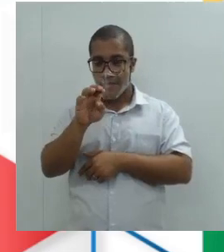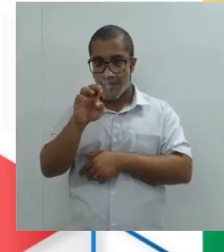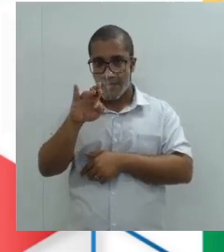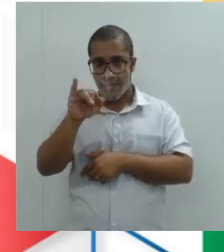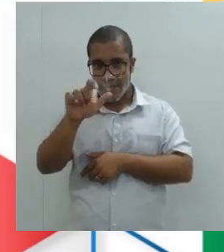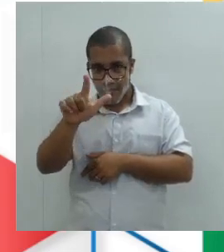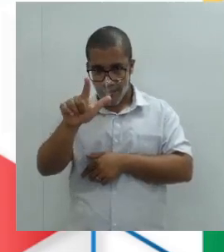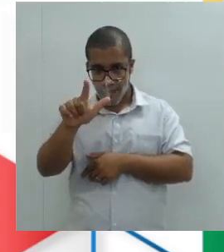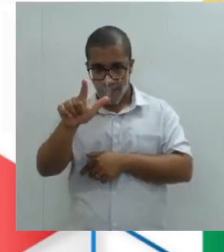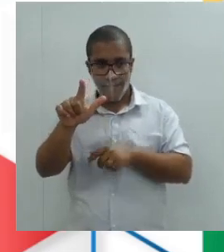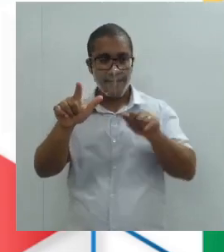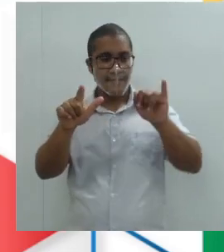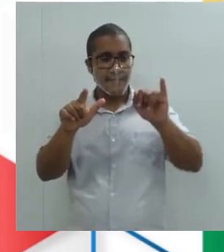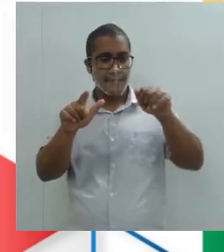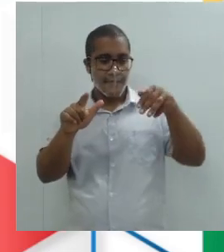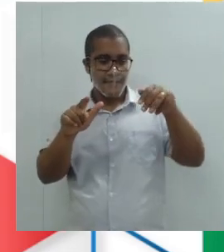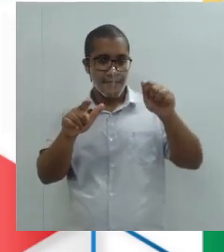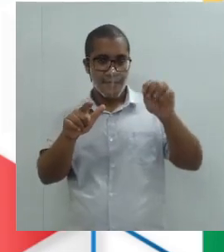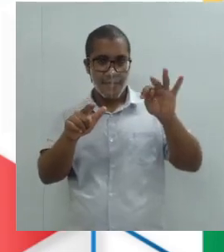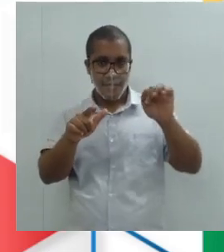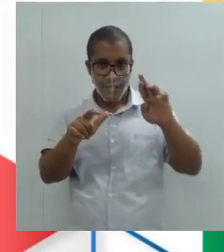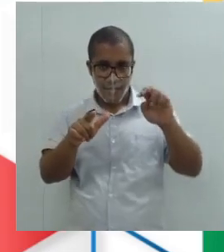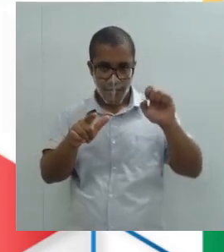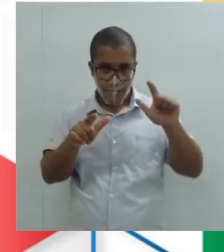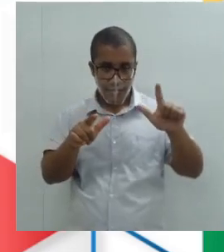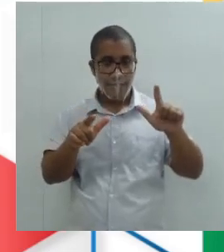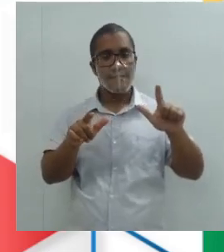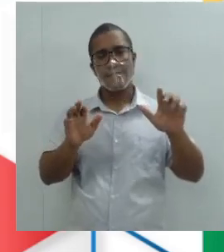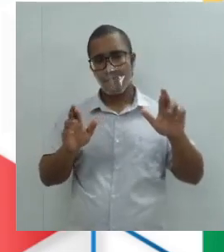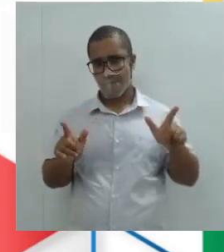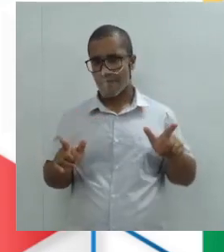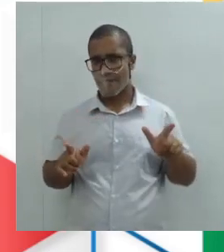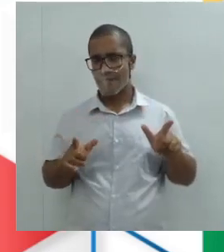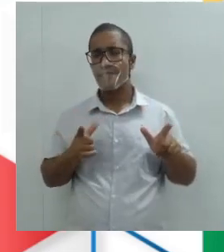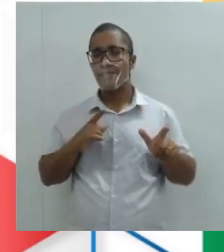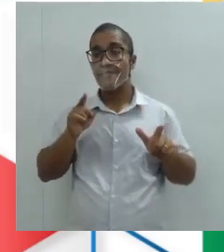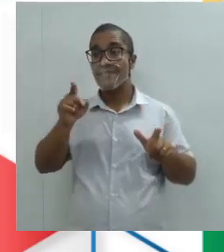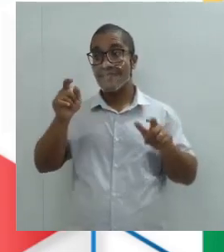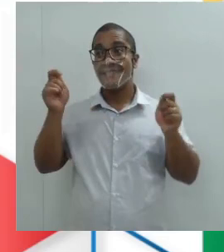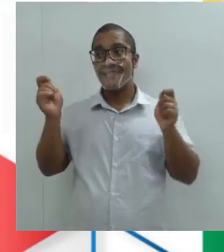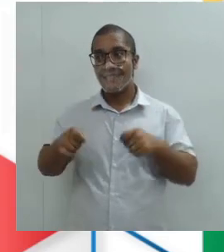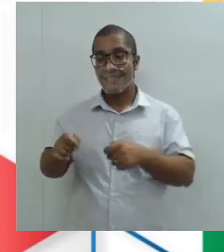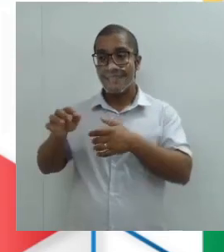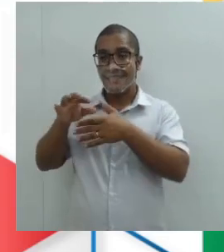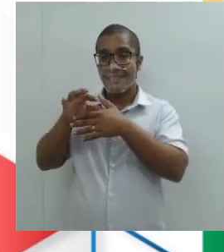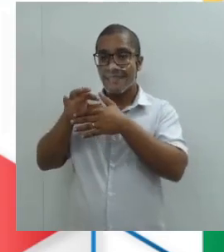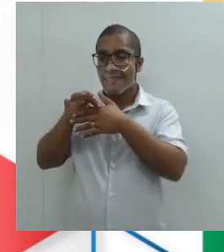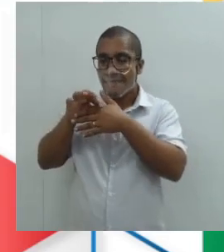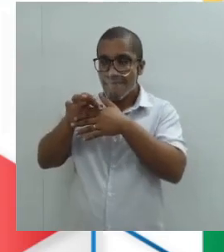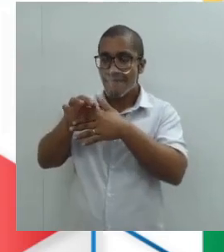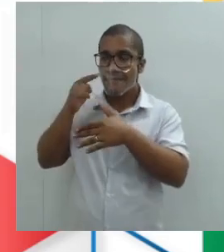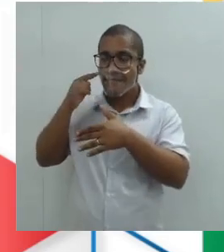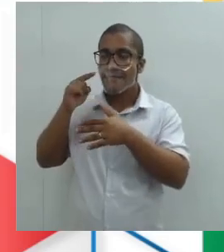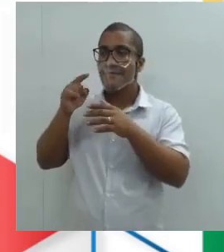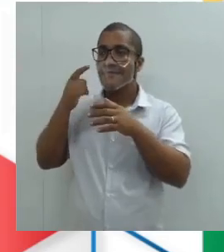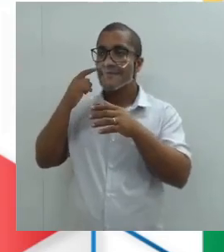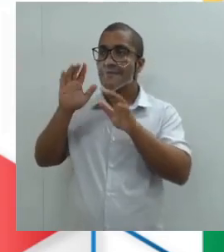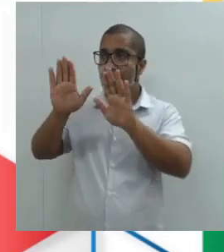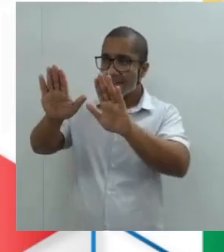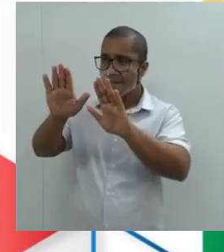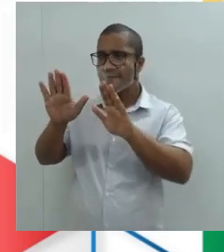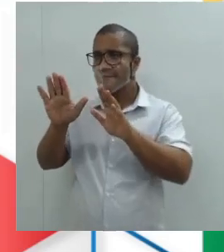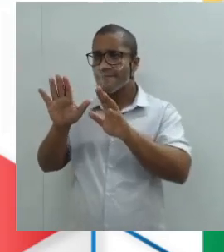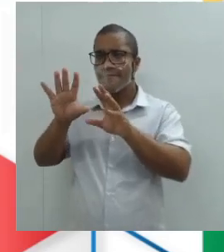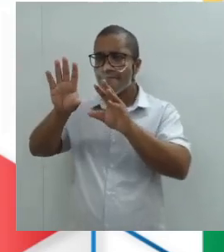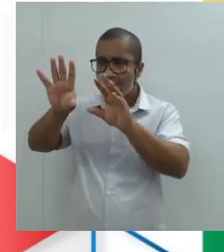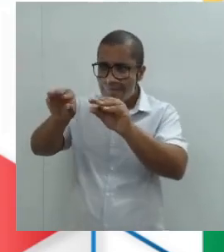material e imaterial, e a gente vai ver agora. É um conjunto de bens materiais físicos, ou seja, é aquele que a gente pode tocar, é aquele